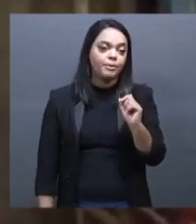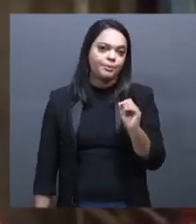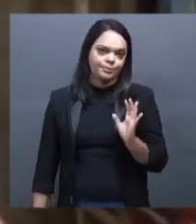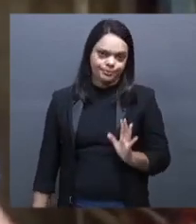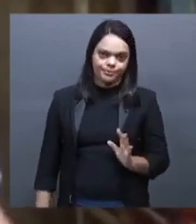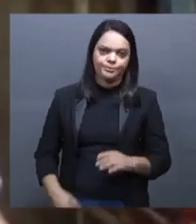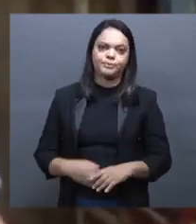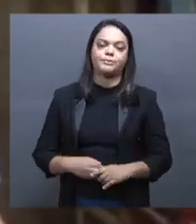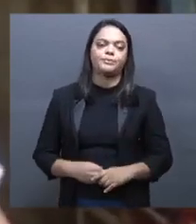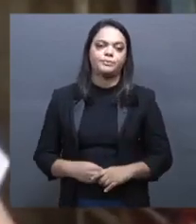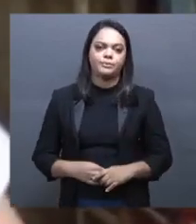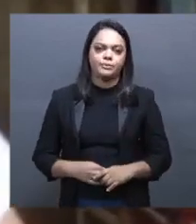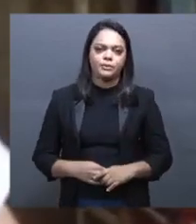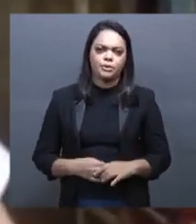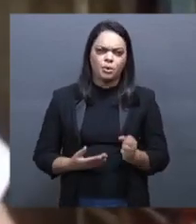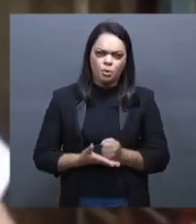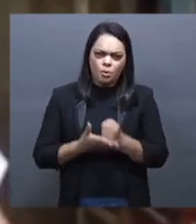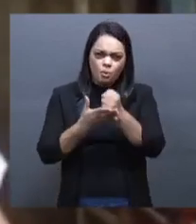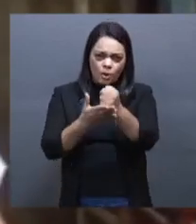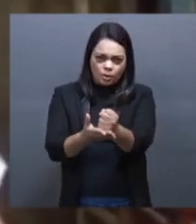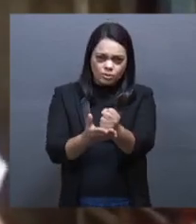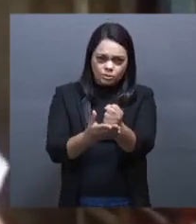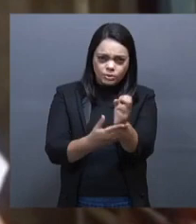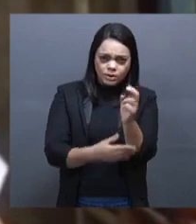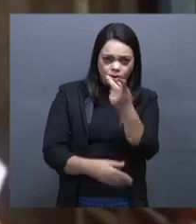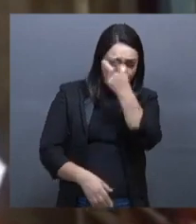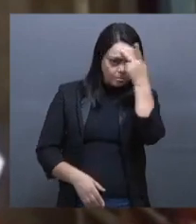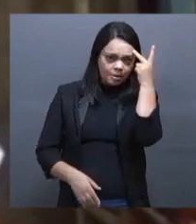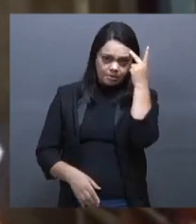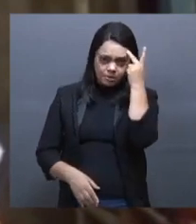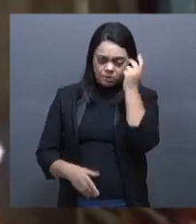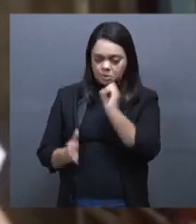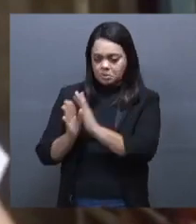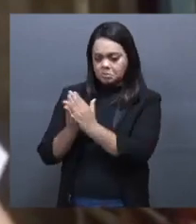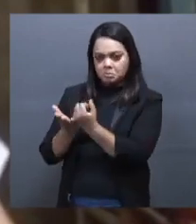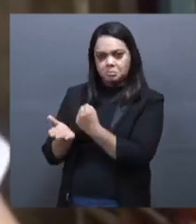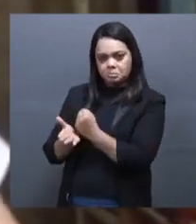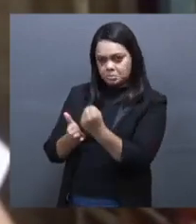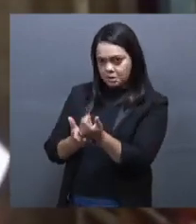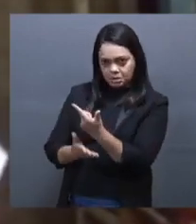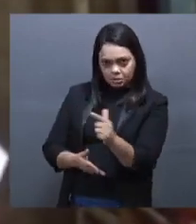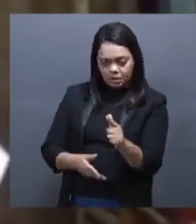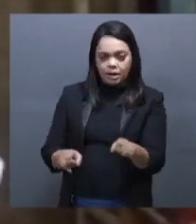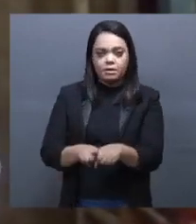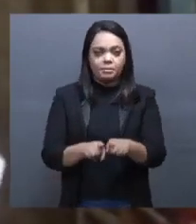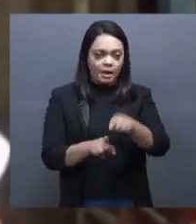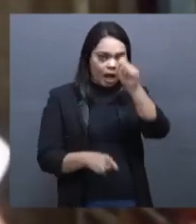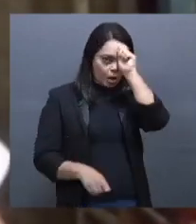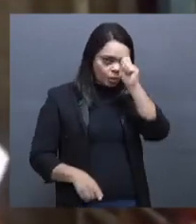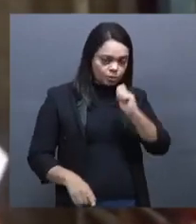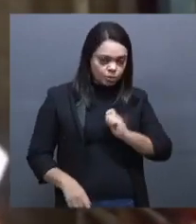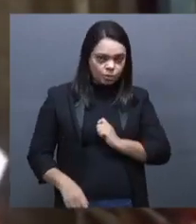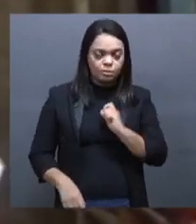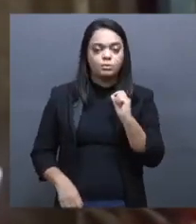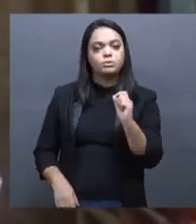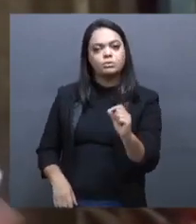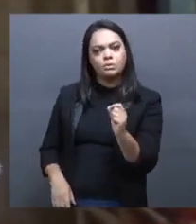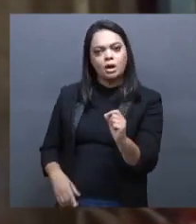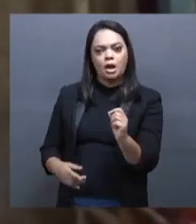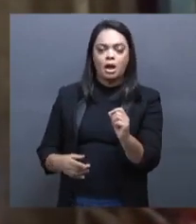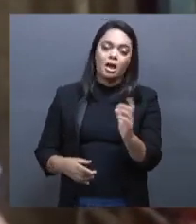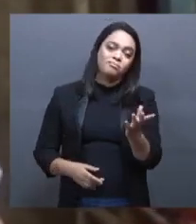Bom, quanto ao auxílio emergencial para trabalhadores informais e autônomos, né, o que alguns analistas já